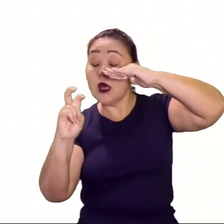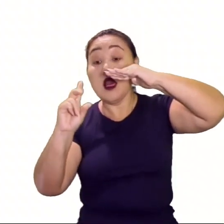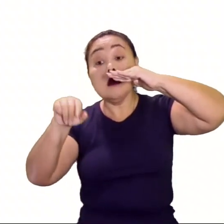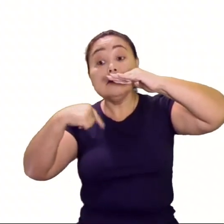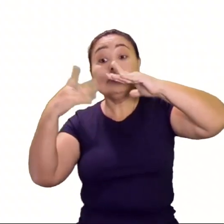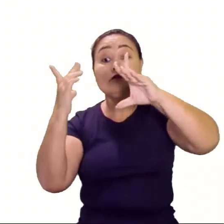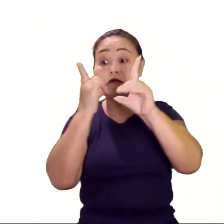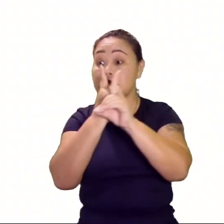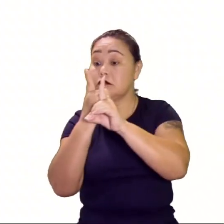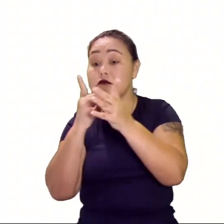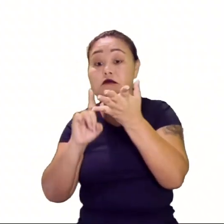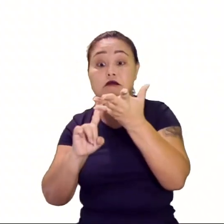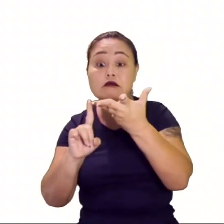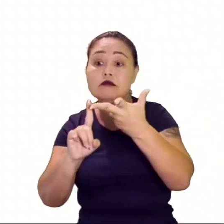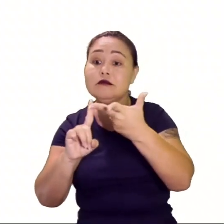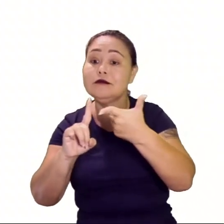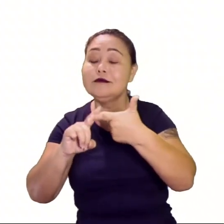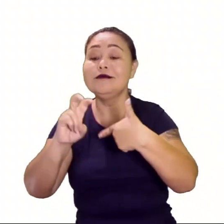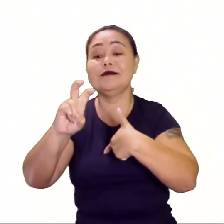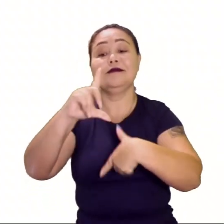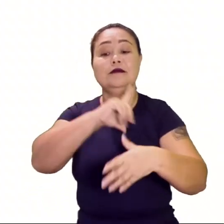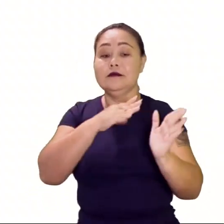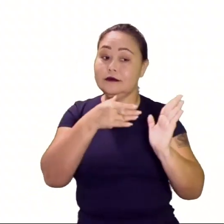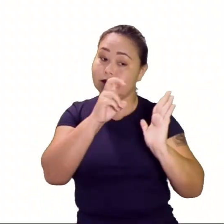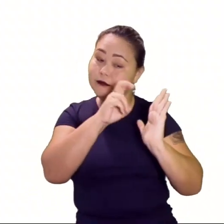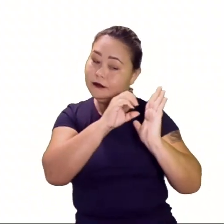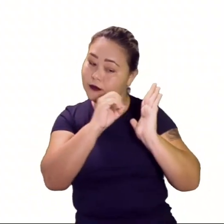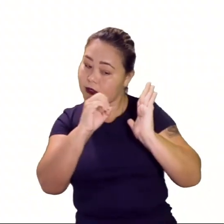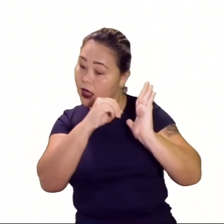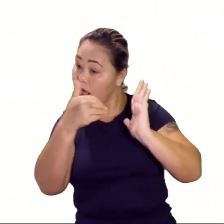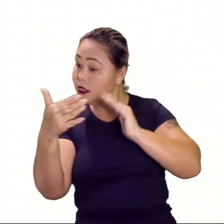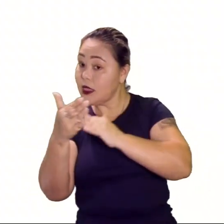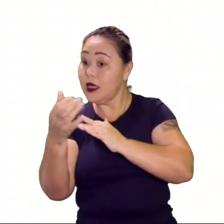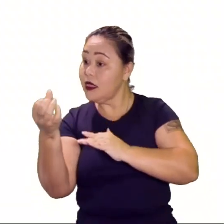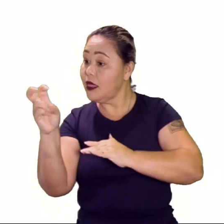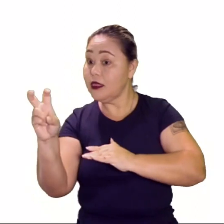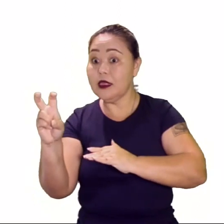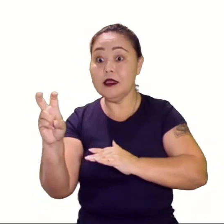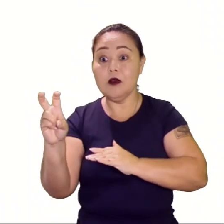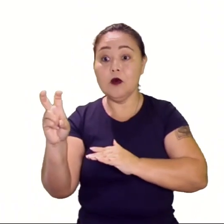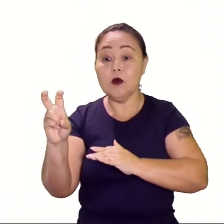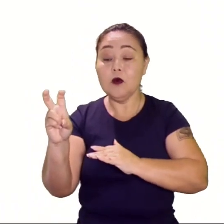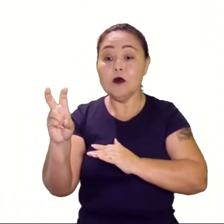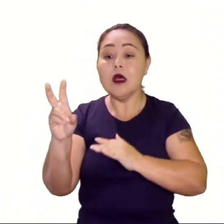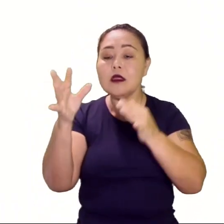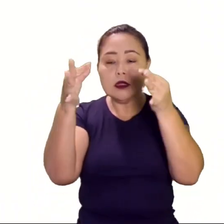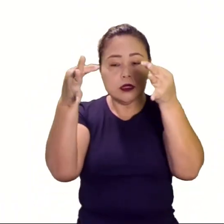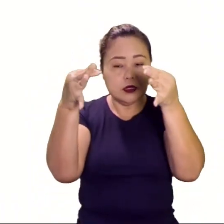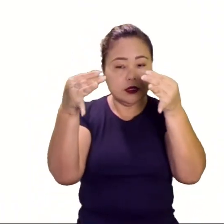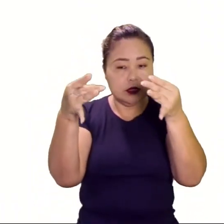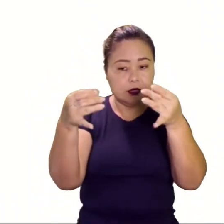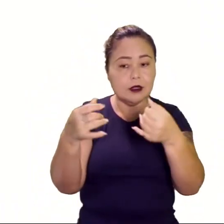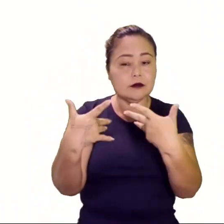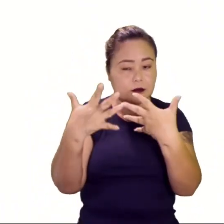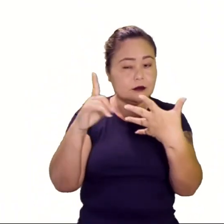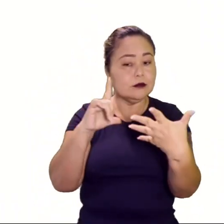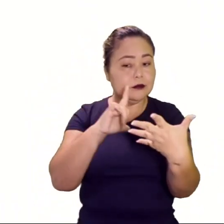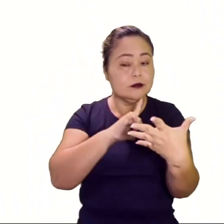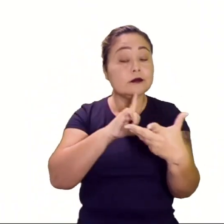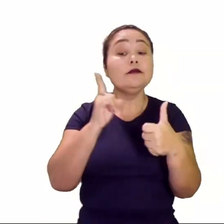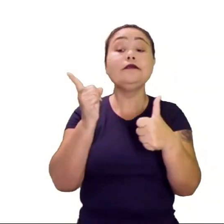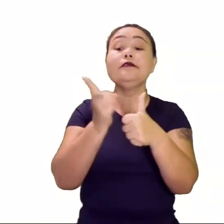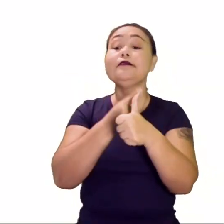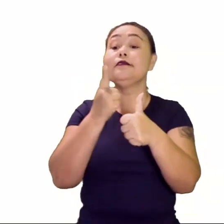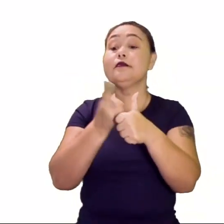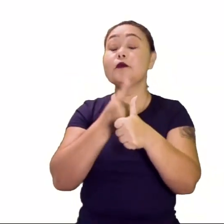depois descobrir quantos múltiplos de 5 existem entre 0 e 65. Então a gente tem que fazer alguns detalhezinhos, né? Isso. Então vamos ver, quem vai ser o